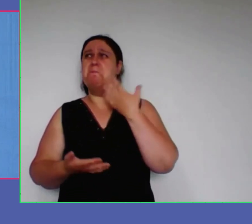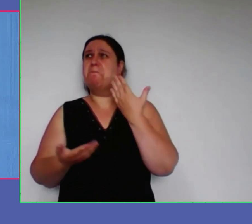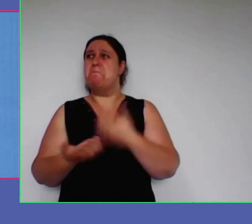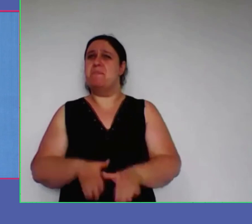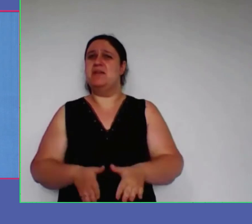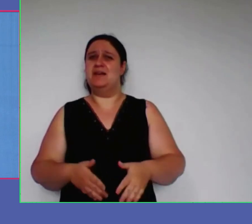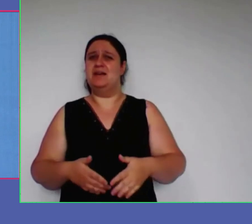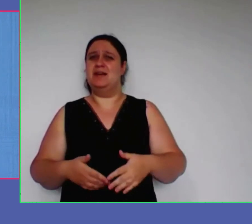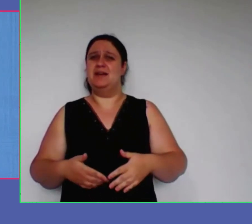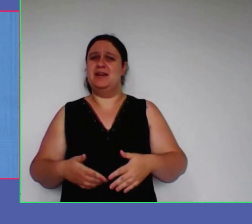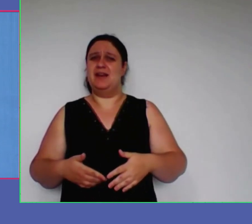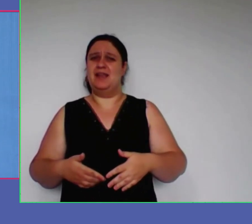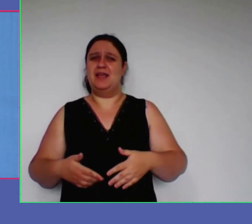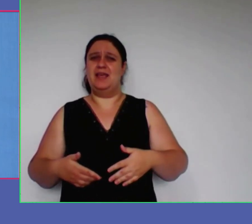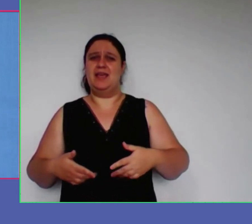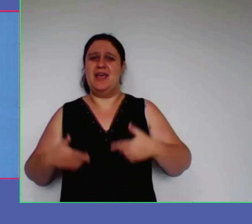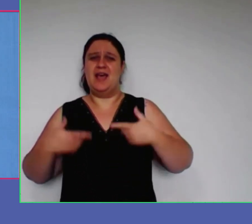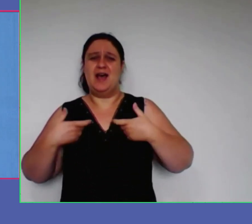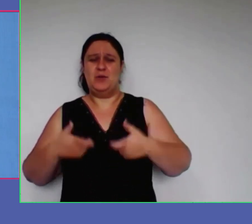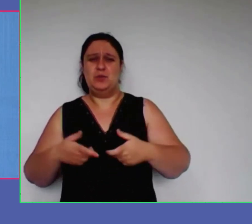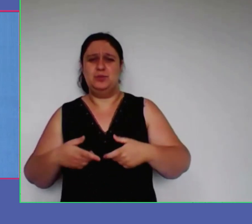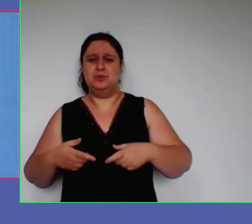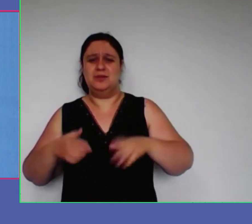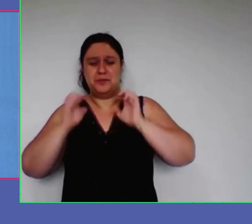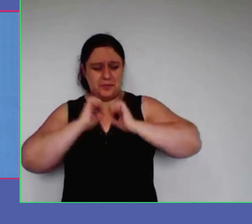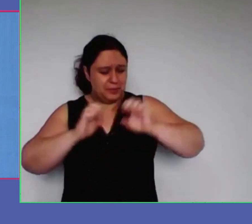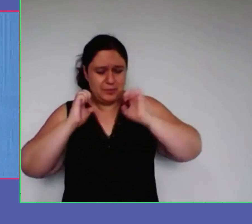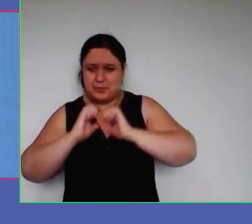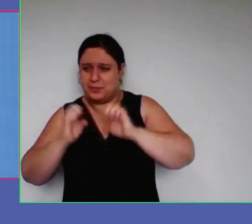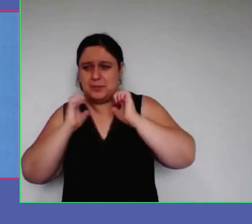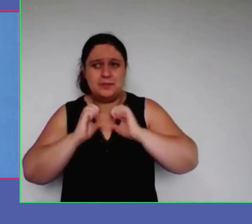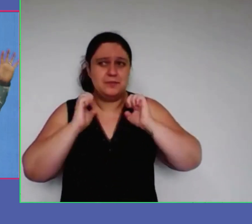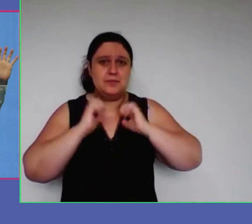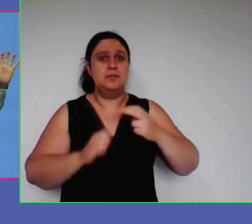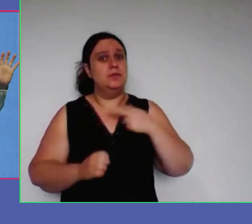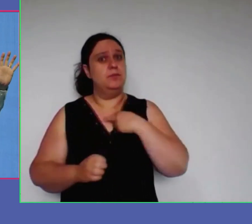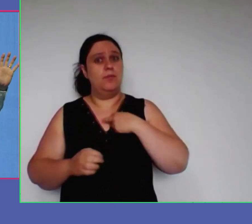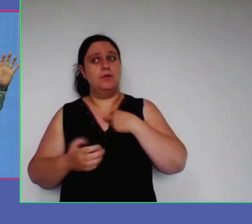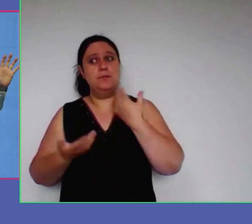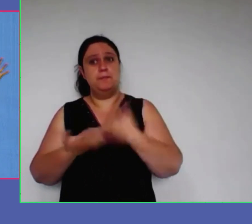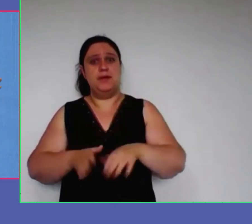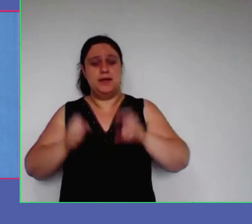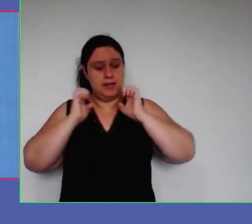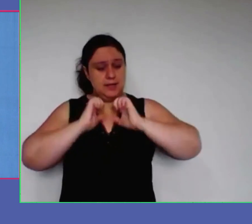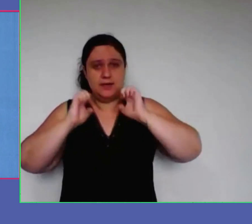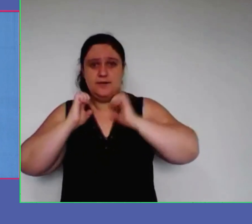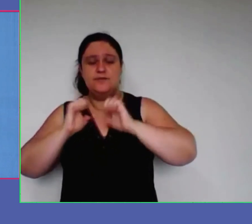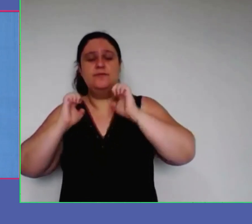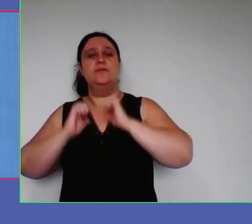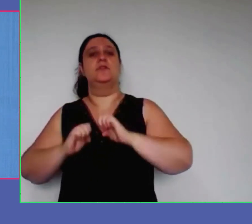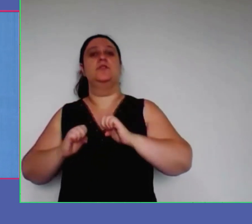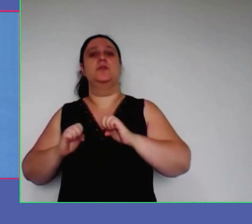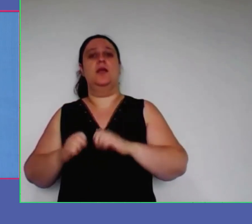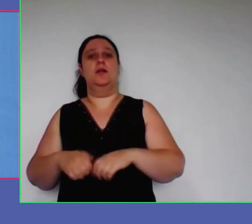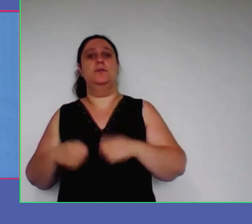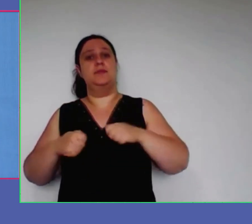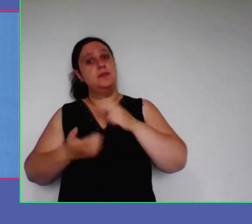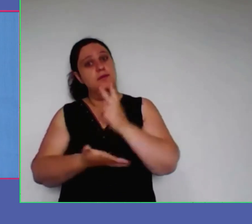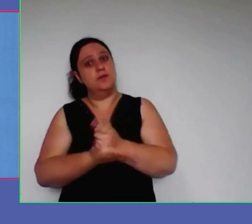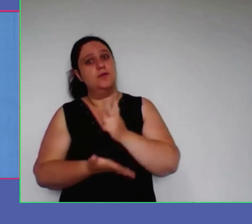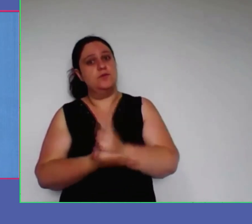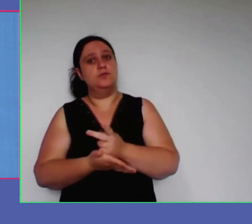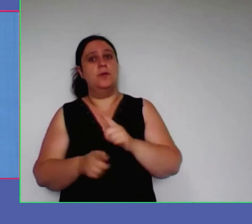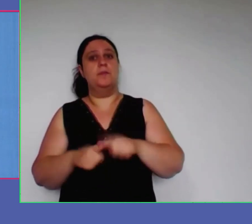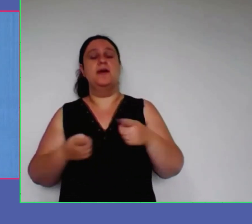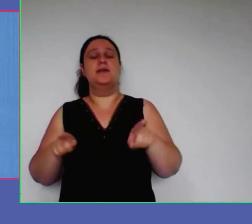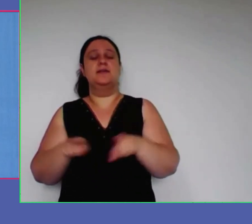ruas, ganhando as pessoas, não vamos perder esse ímpeto, mas, irmãos, vamos também dar atenção